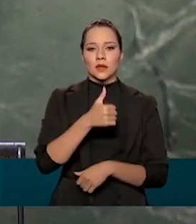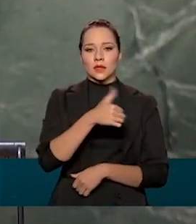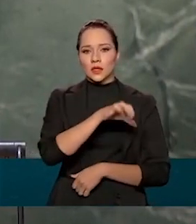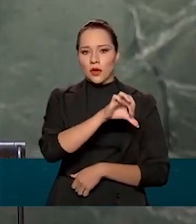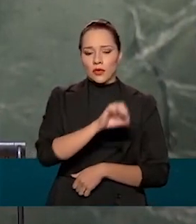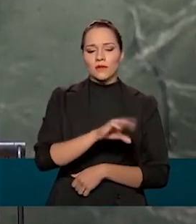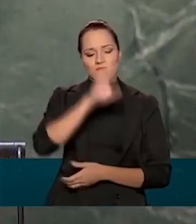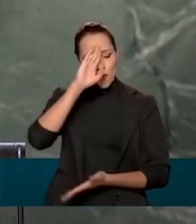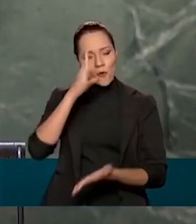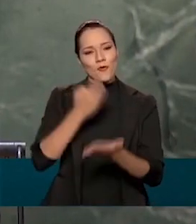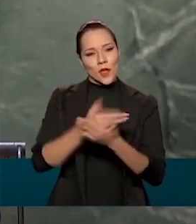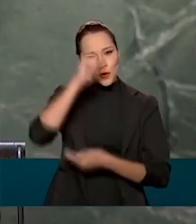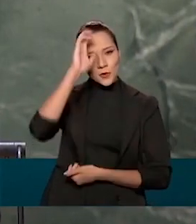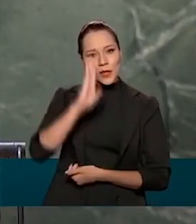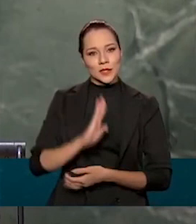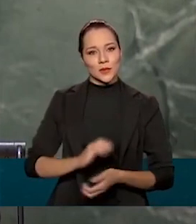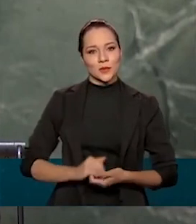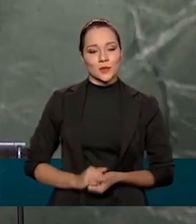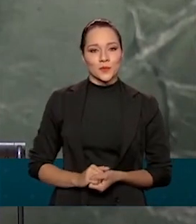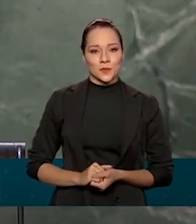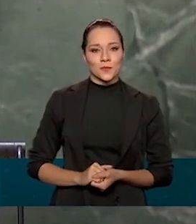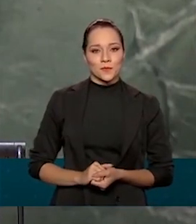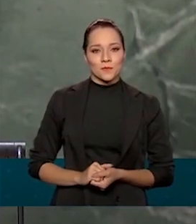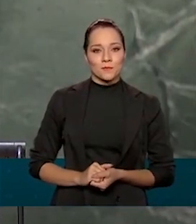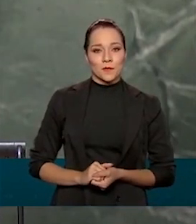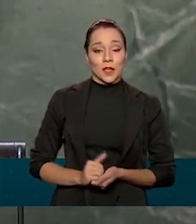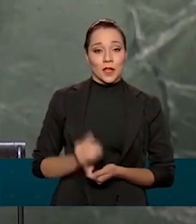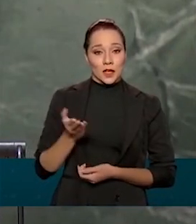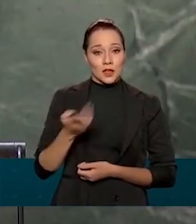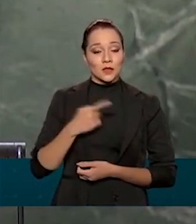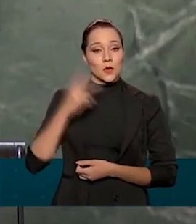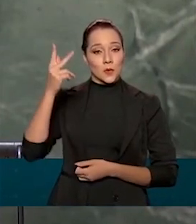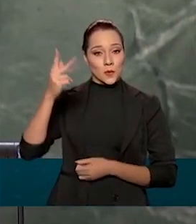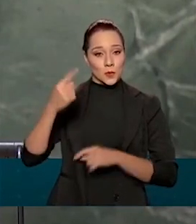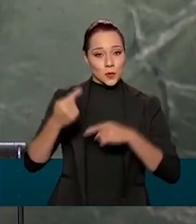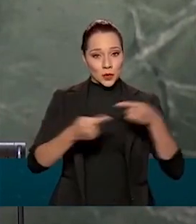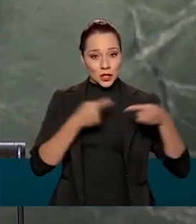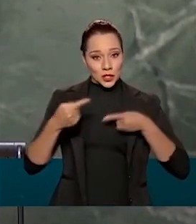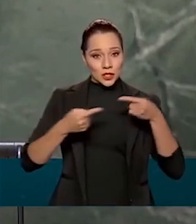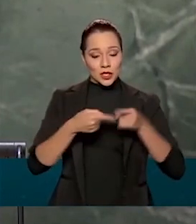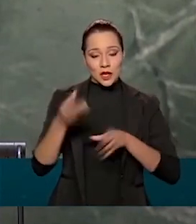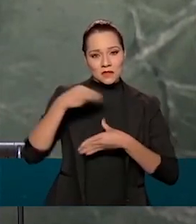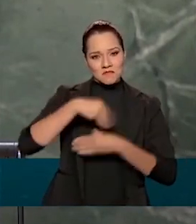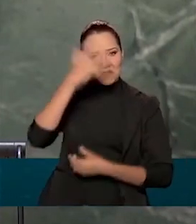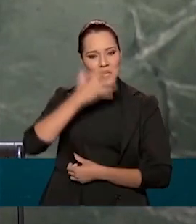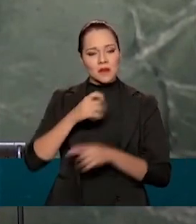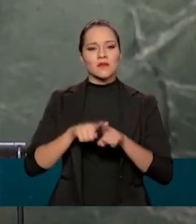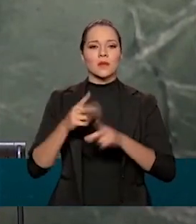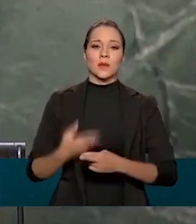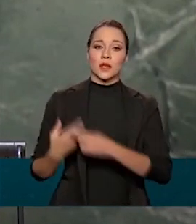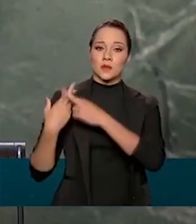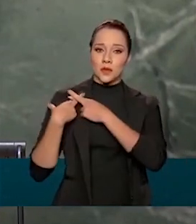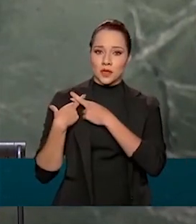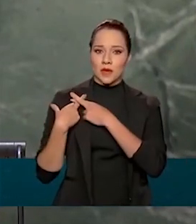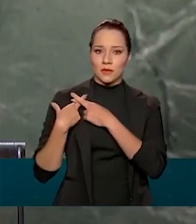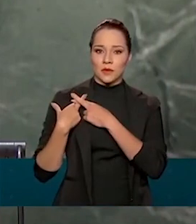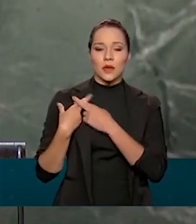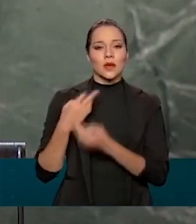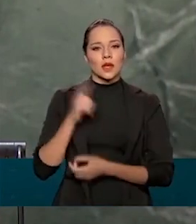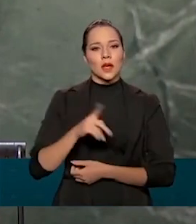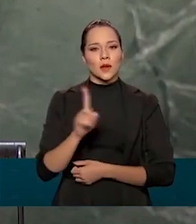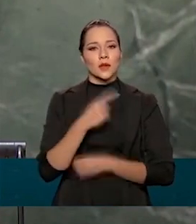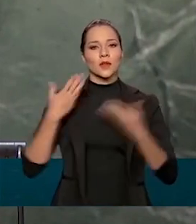que confiaram no Brasil. Reflexo de uma política externa séria e responsável, promovida pelo